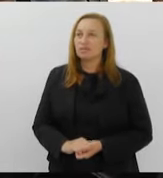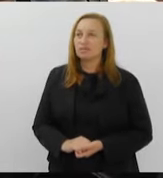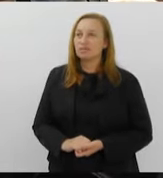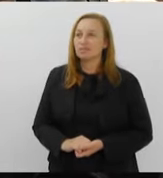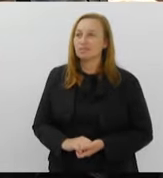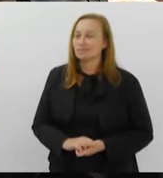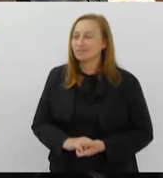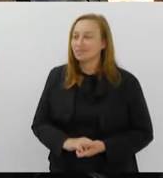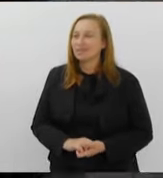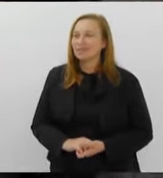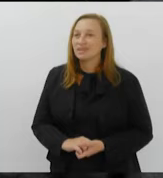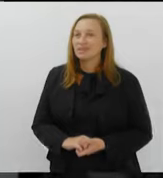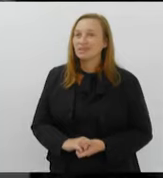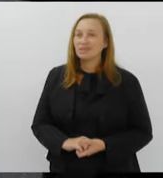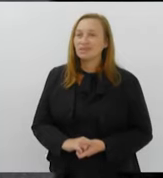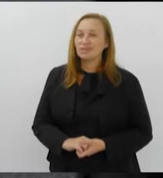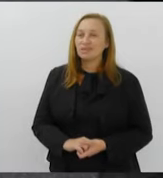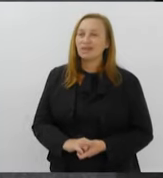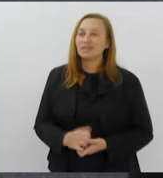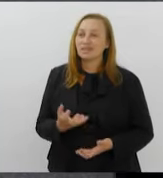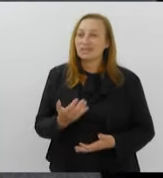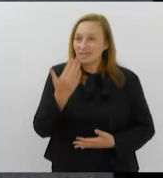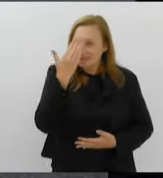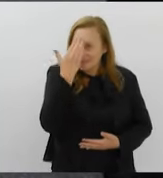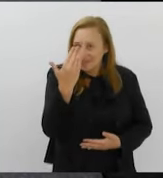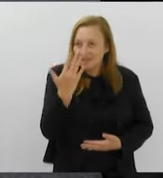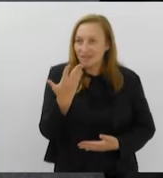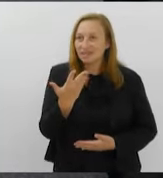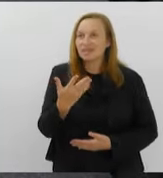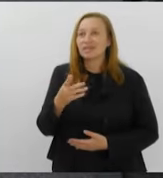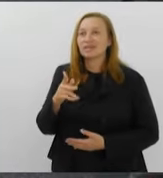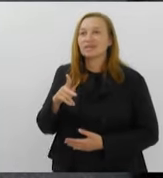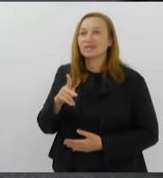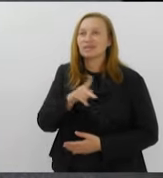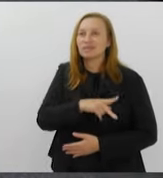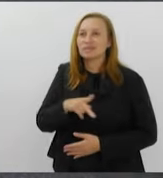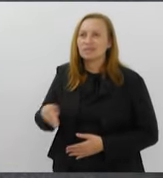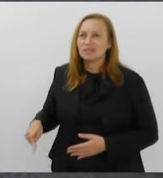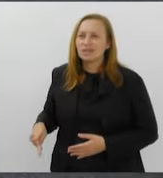Sou eu. Quero agradecer ao nosso presidente por ter